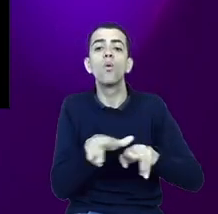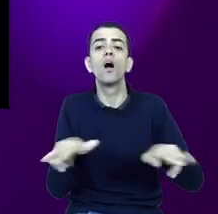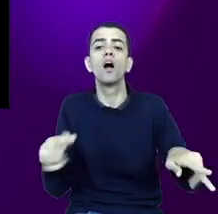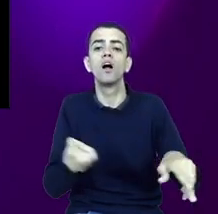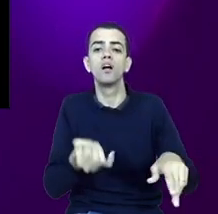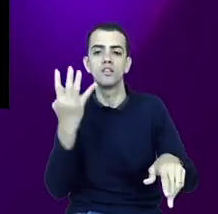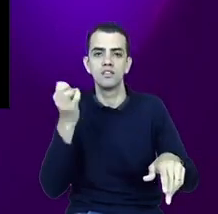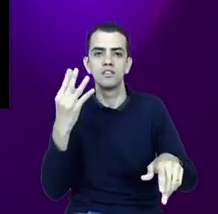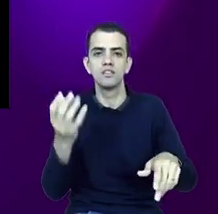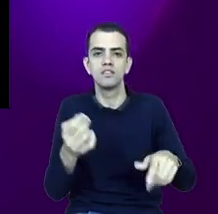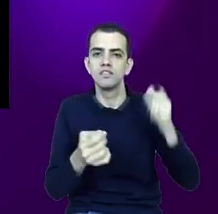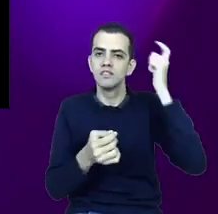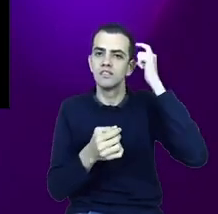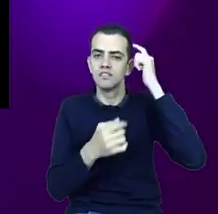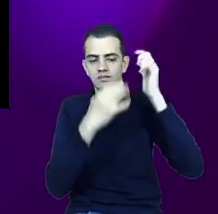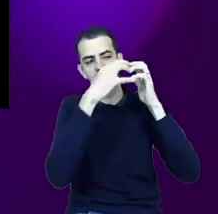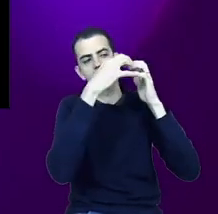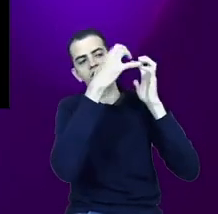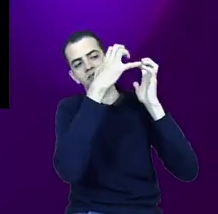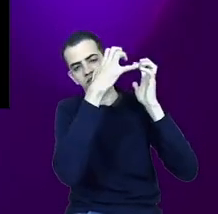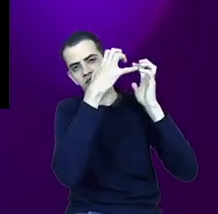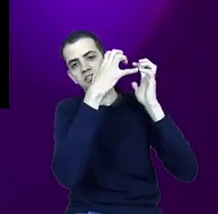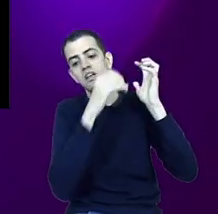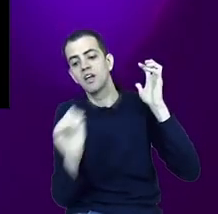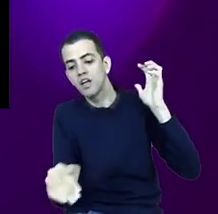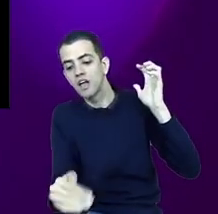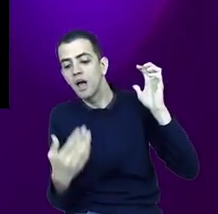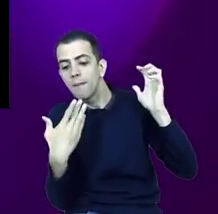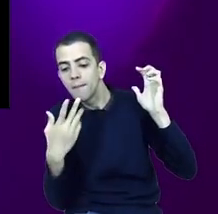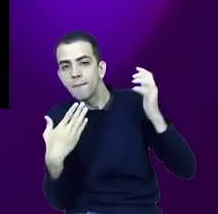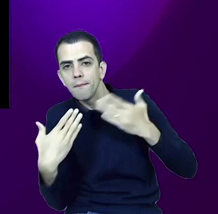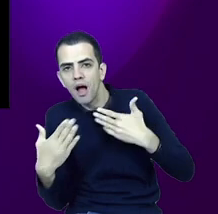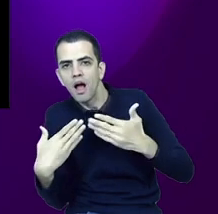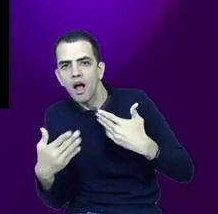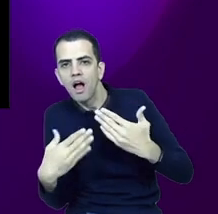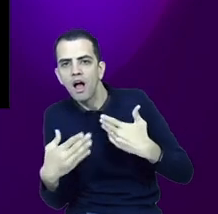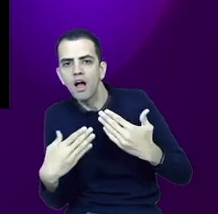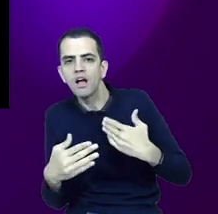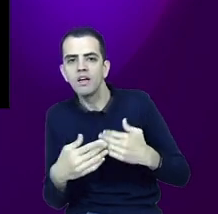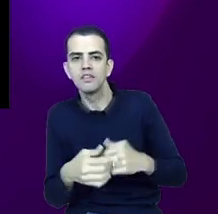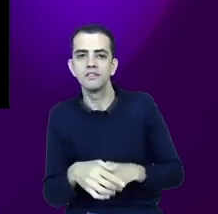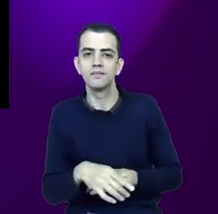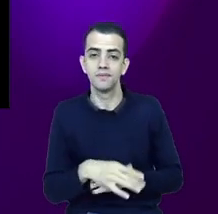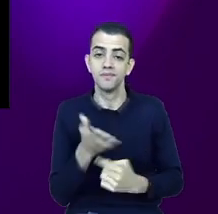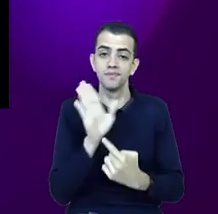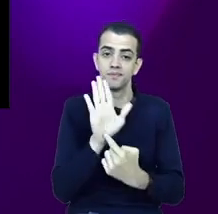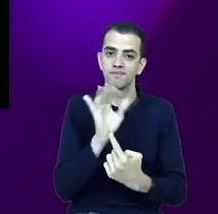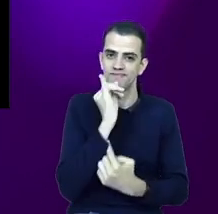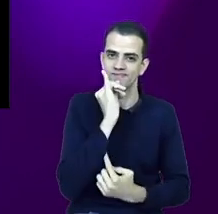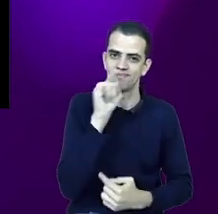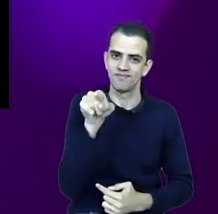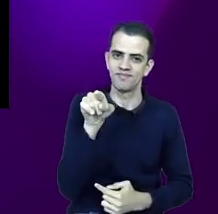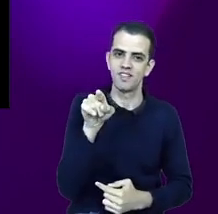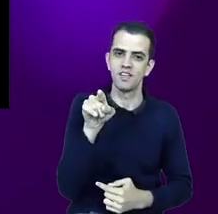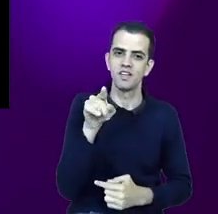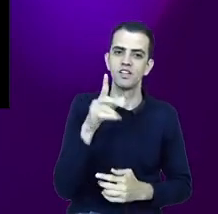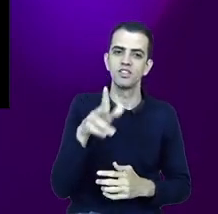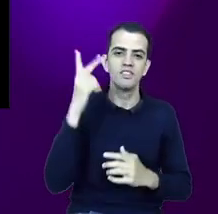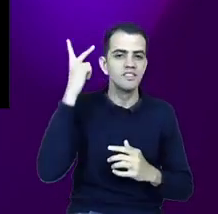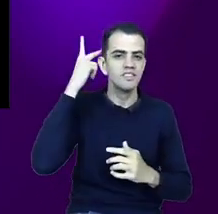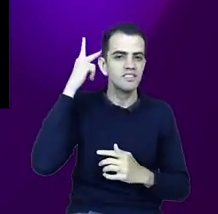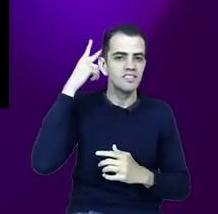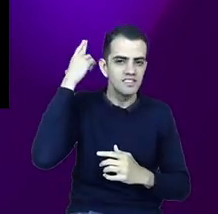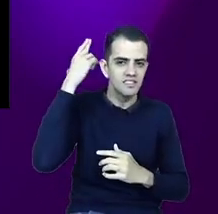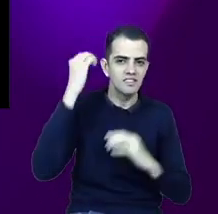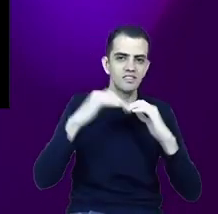realizados para a definição dos limites funcionais. Essa paciente, por exemplo, a gente operou, tinha um oligodendroglioma,